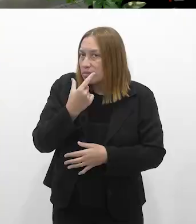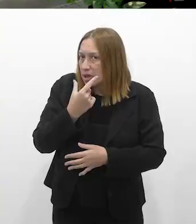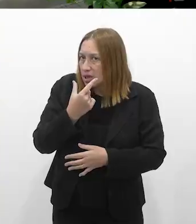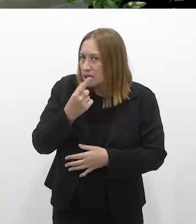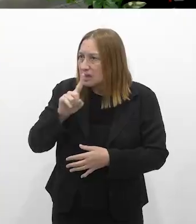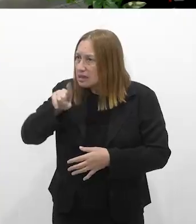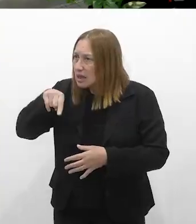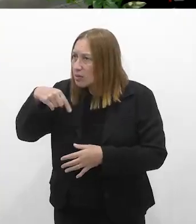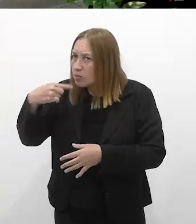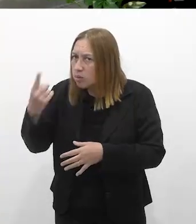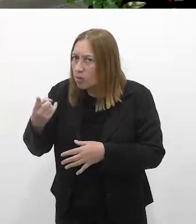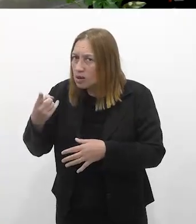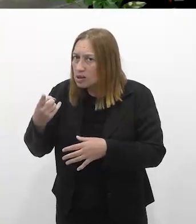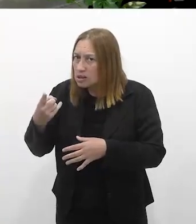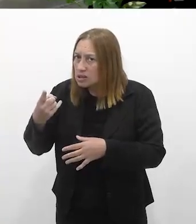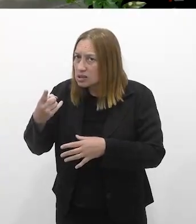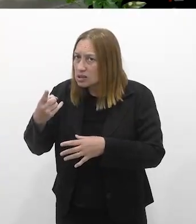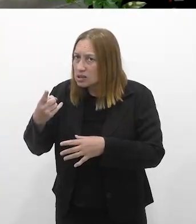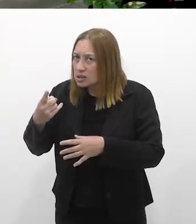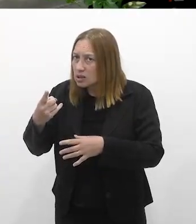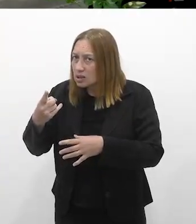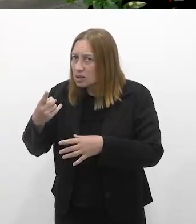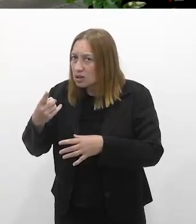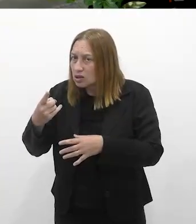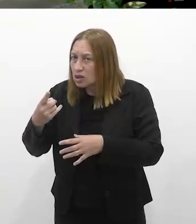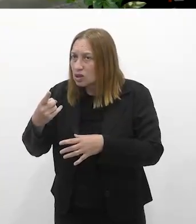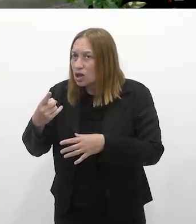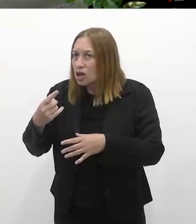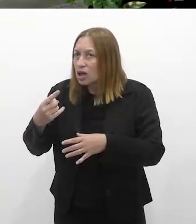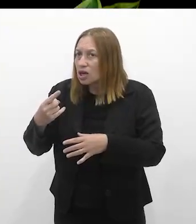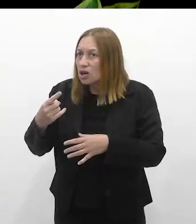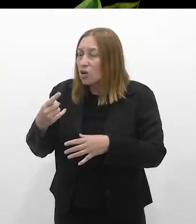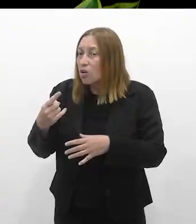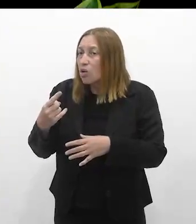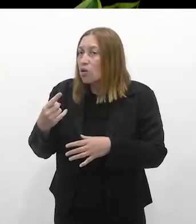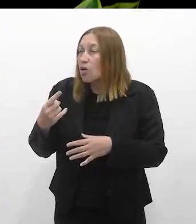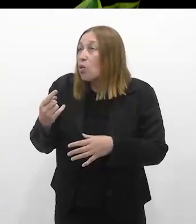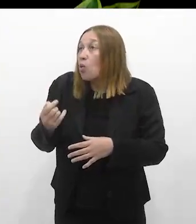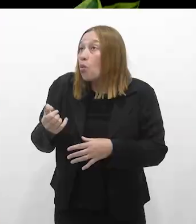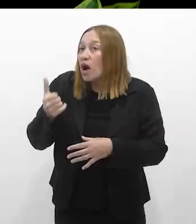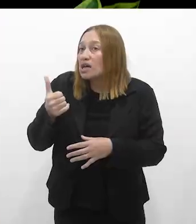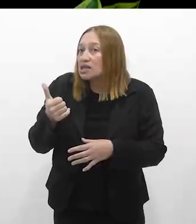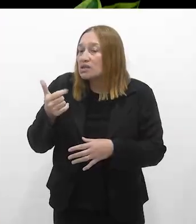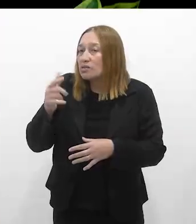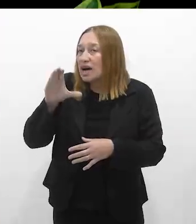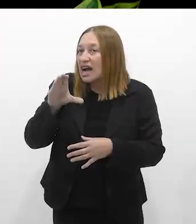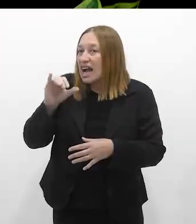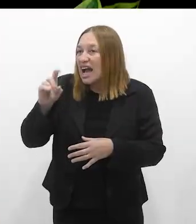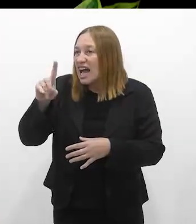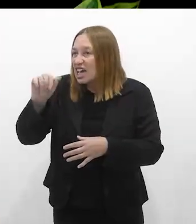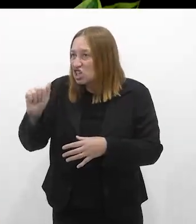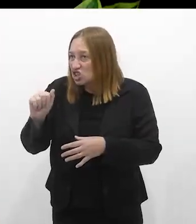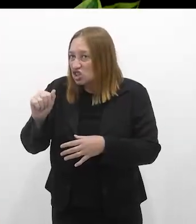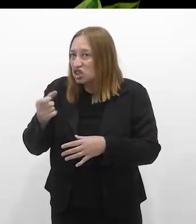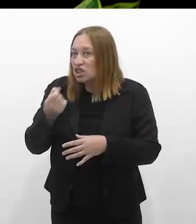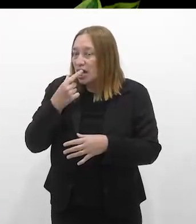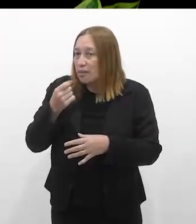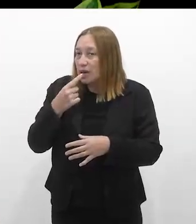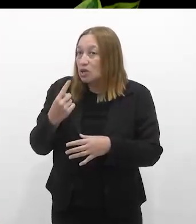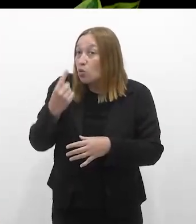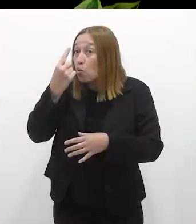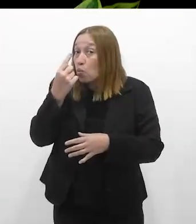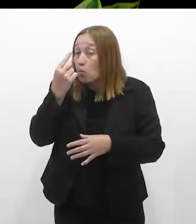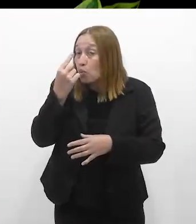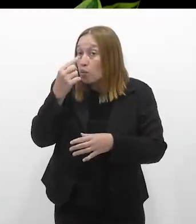comprimidinho, com o passar do tempo, eu cheguei ao ponto de tomar uma caixa quase por mês, durante